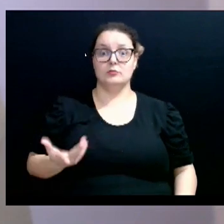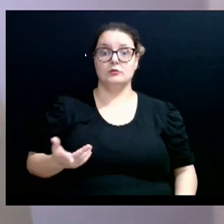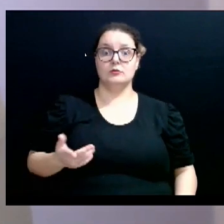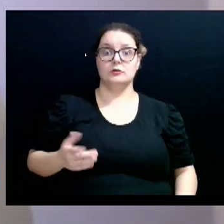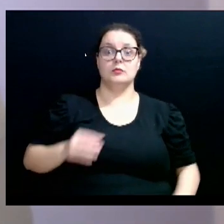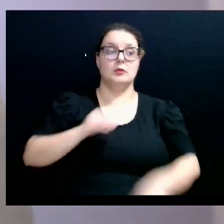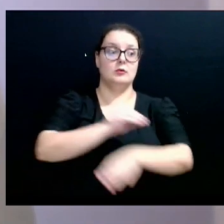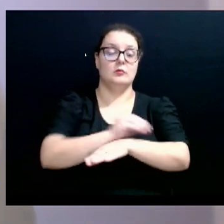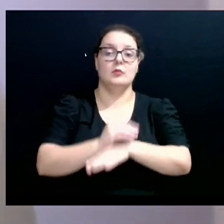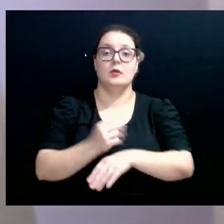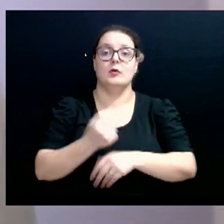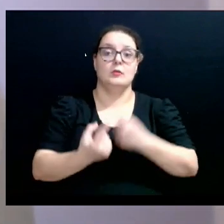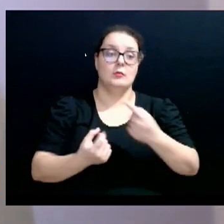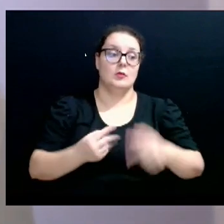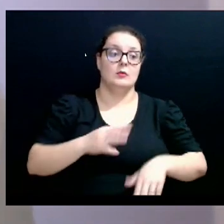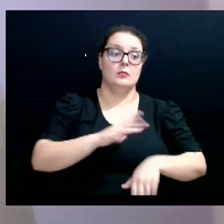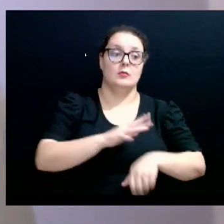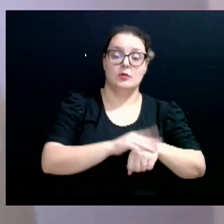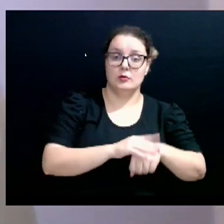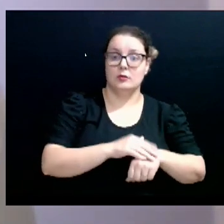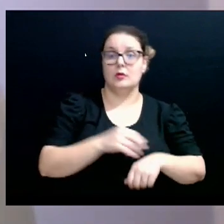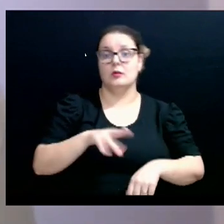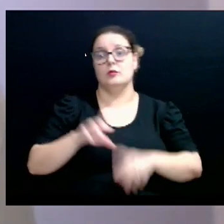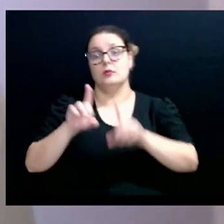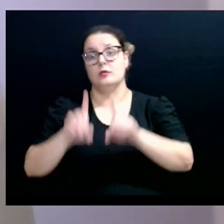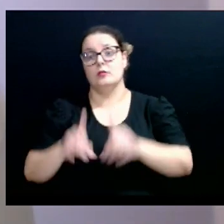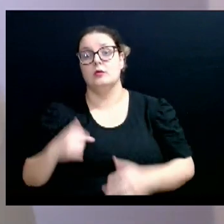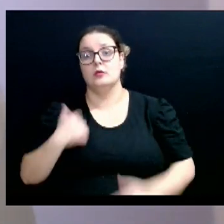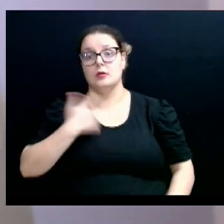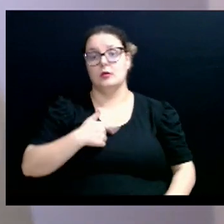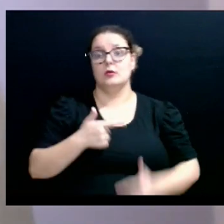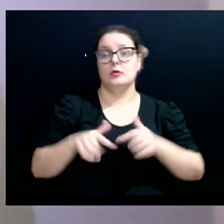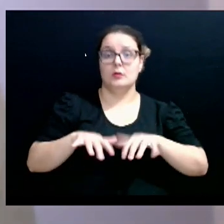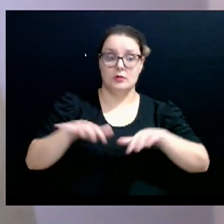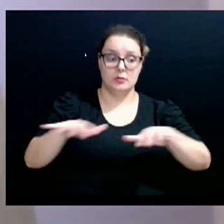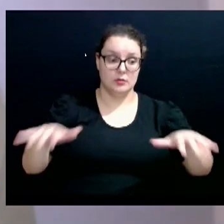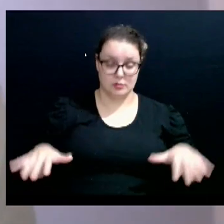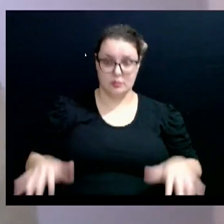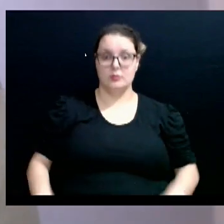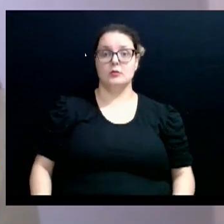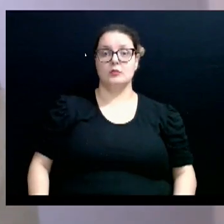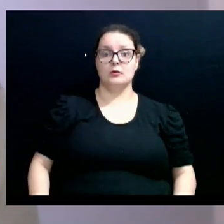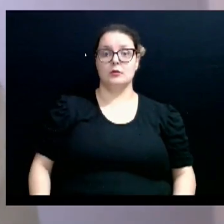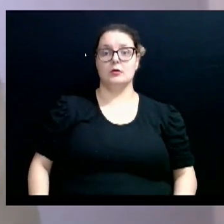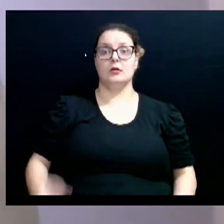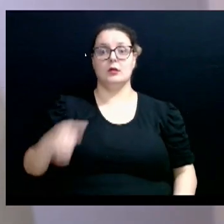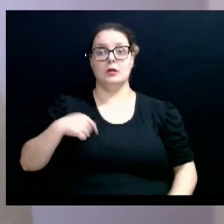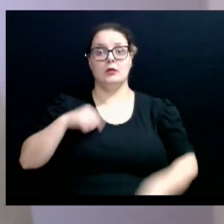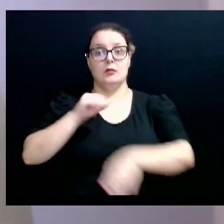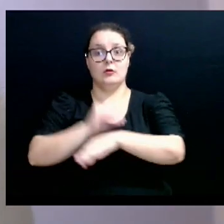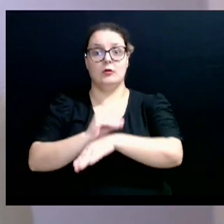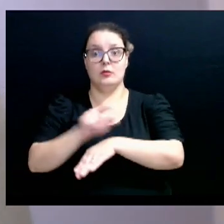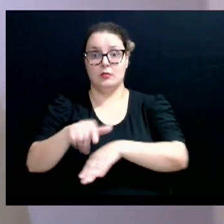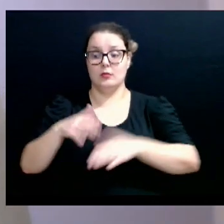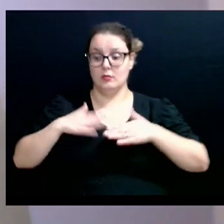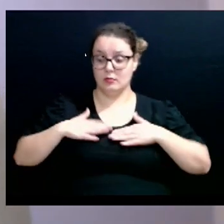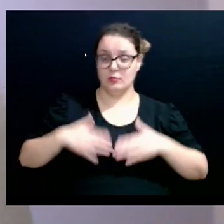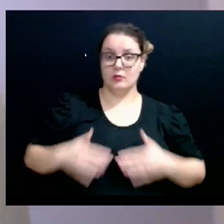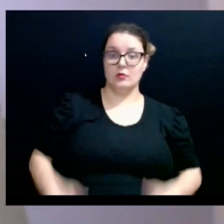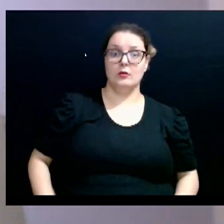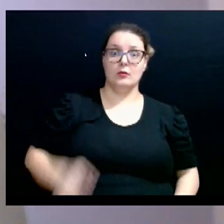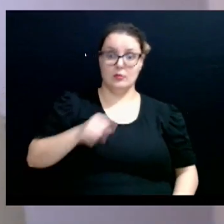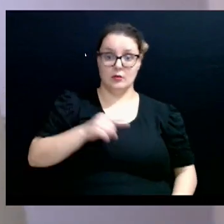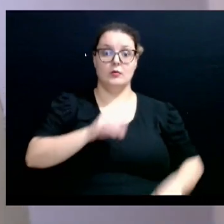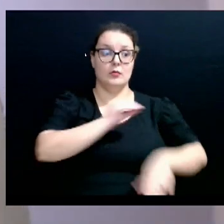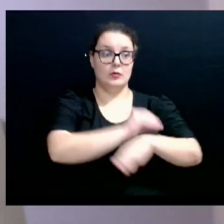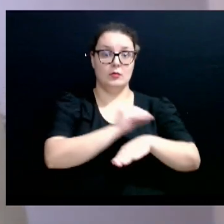alguma deficiência, a gente precisa também dividir isso. Olha, eu vou cuidar dele fisicamente, só que você vai cuidar dele na